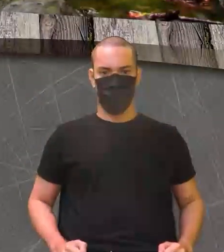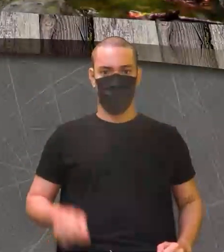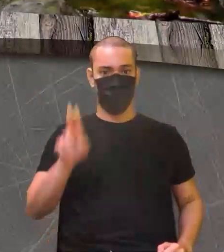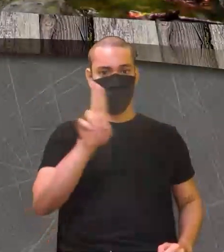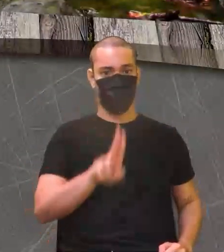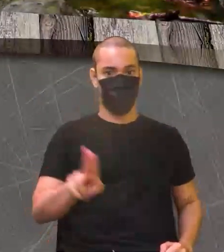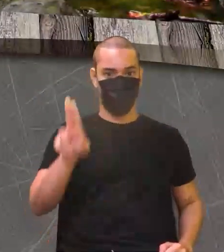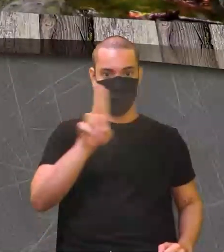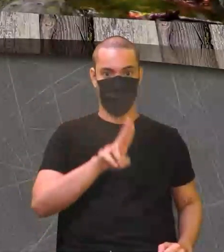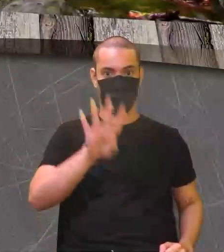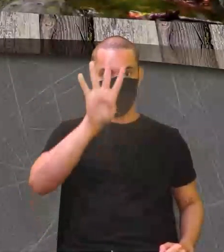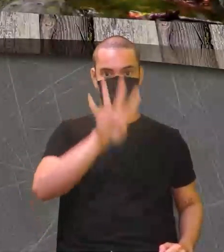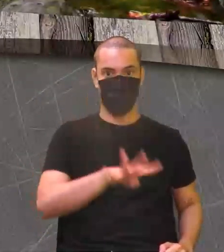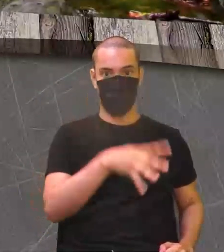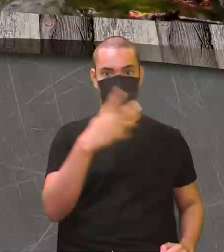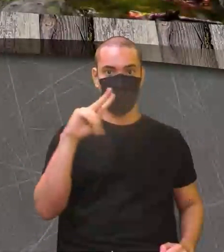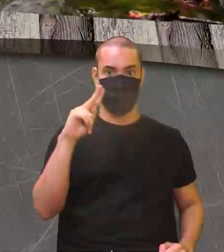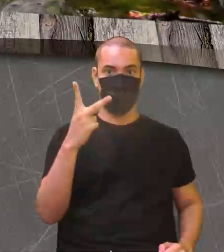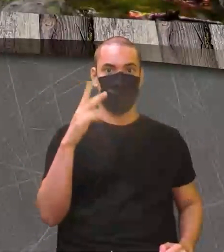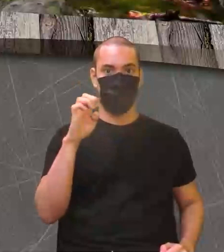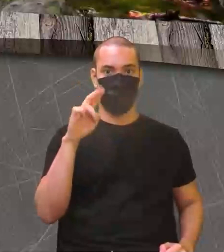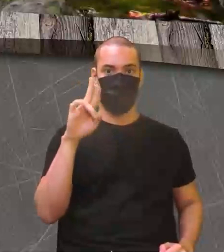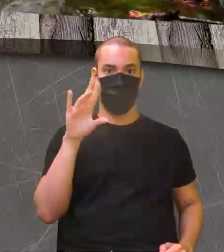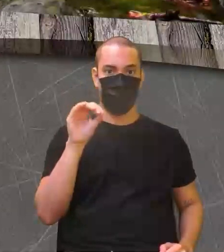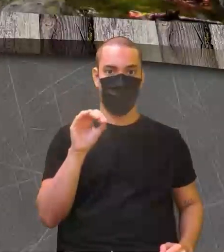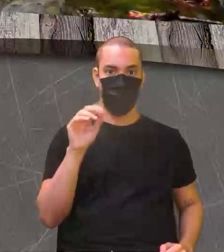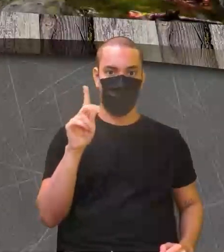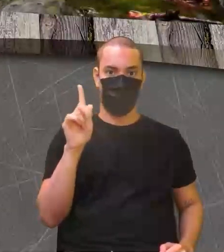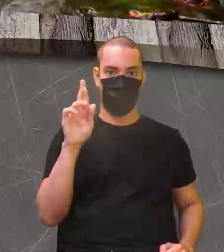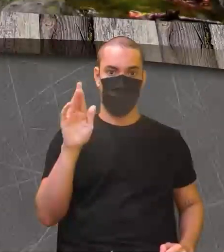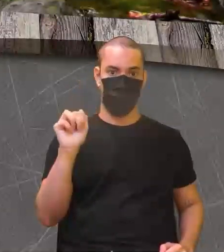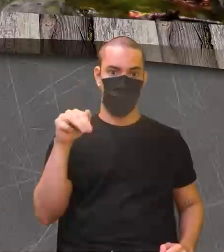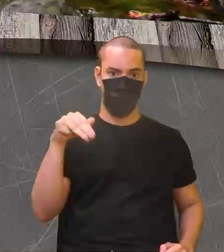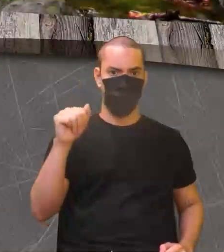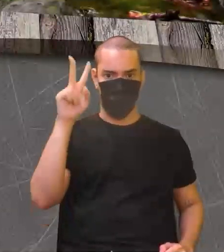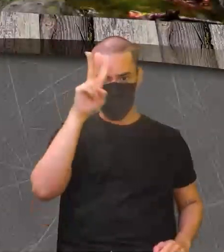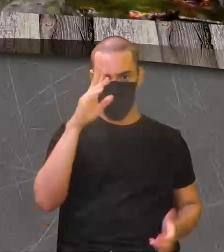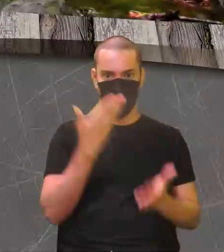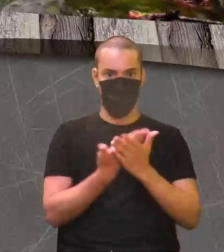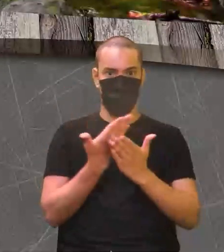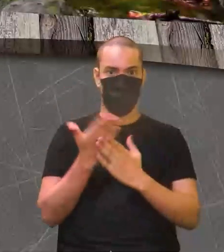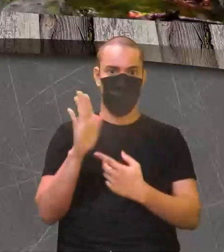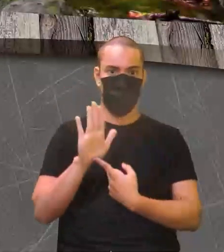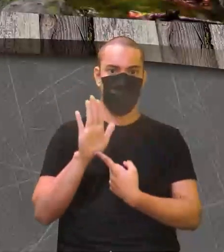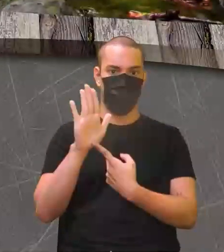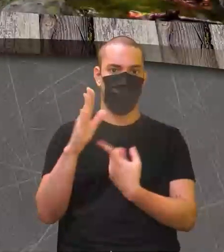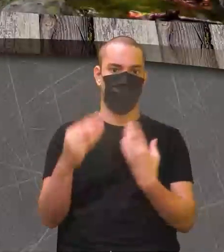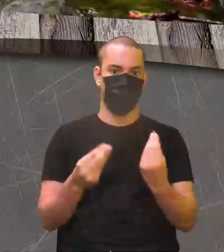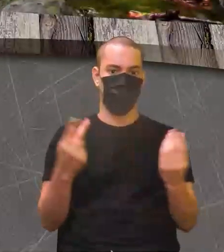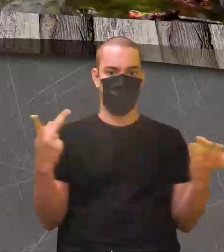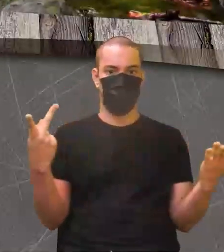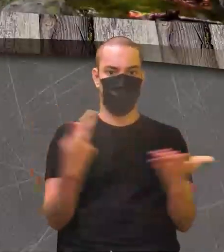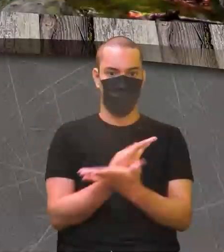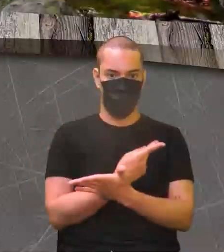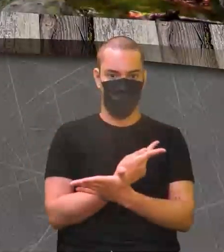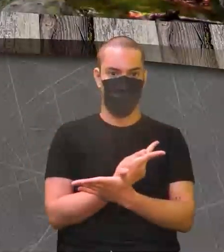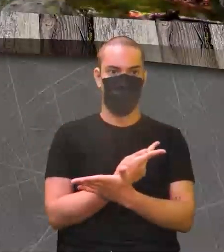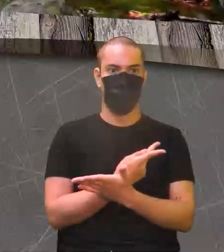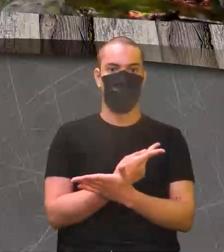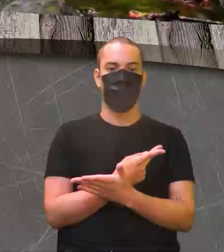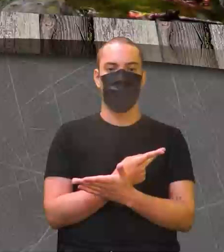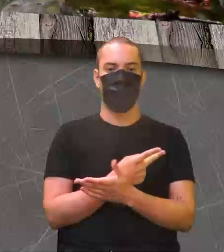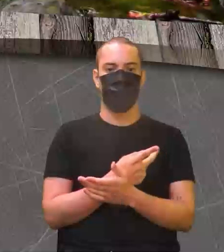os heredogramas, tá? Onde você lembra lá que a gente, na aula, a gente mostrou lá o quadradinho representa o